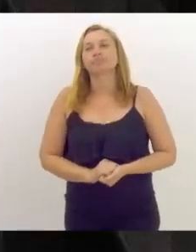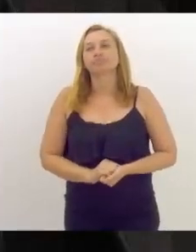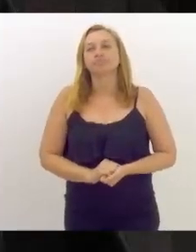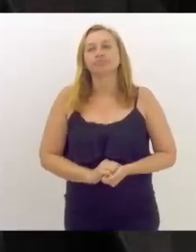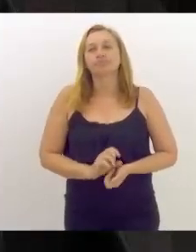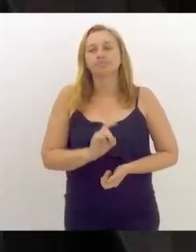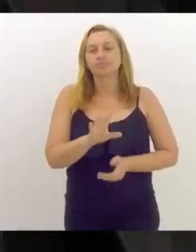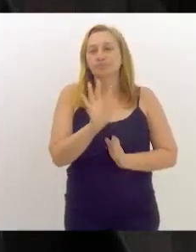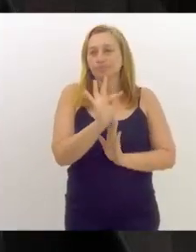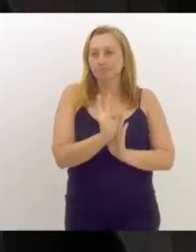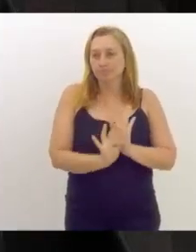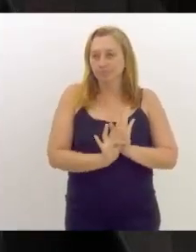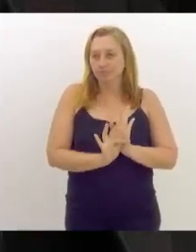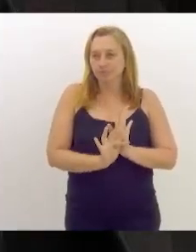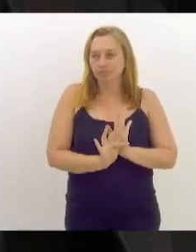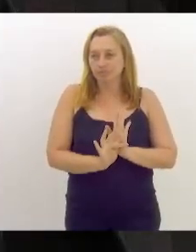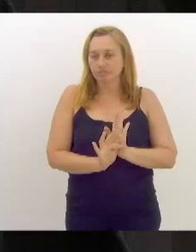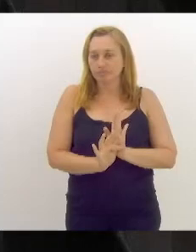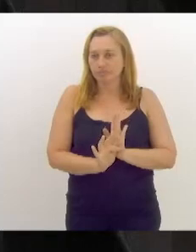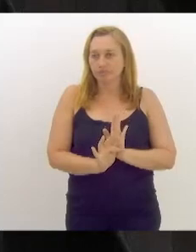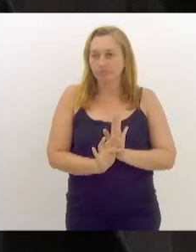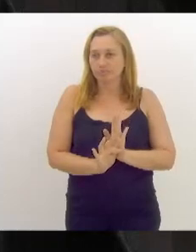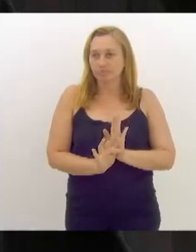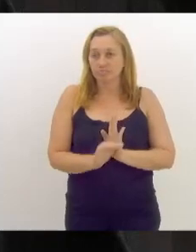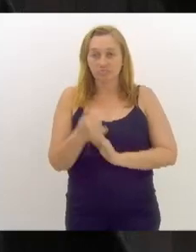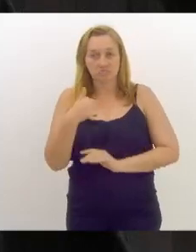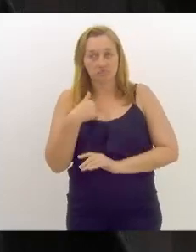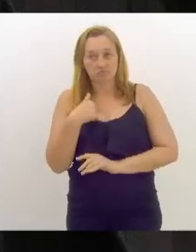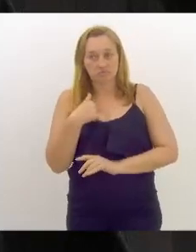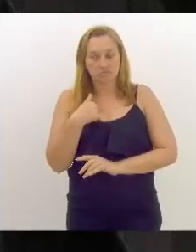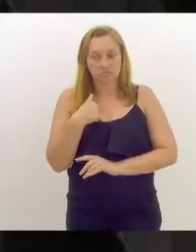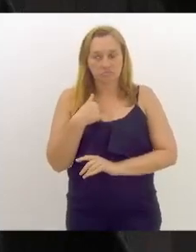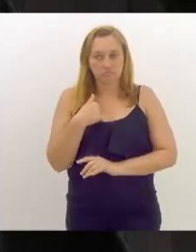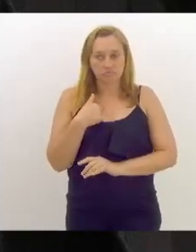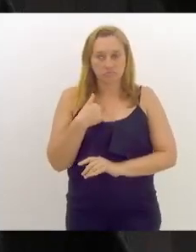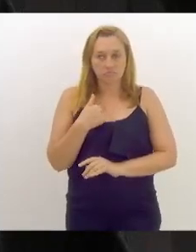de texto, seguramente, eu não fiz poucas.